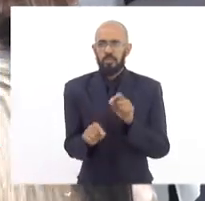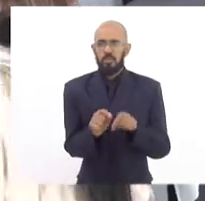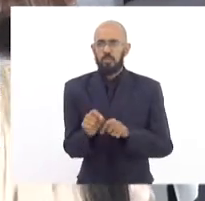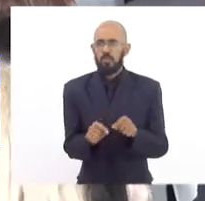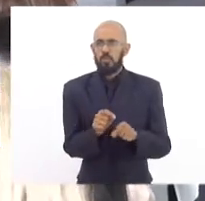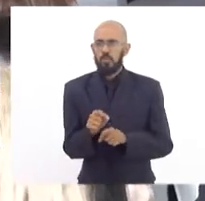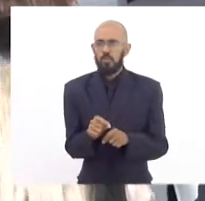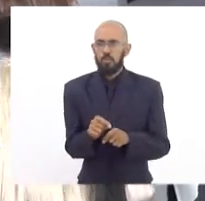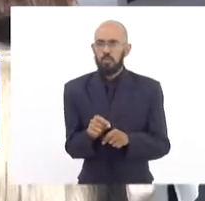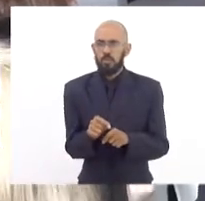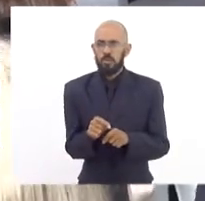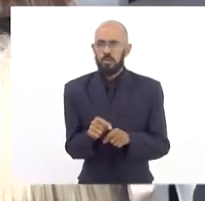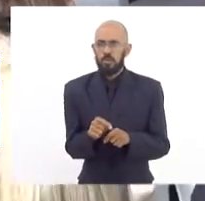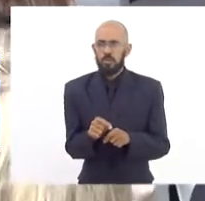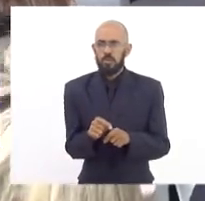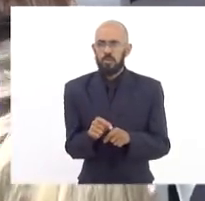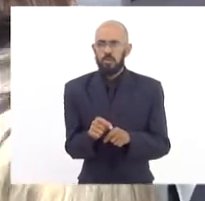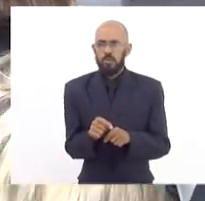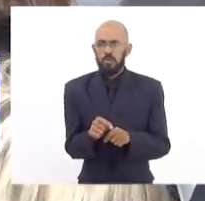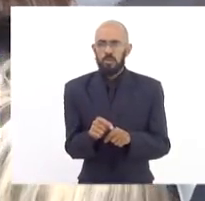serviço público sem servidor público.